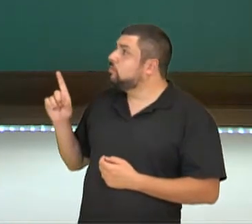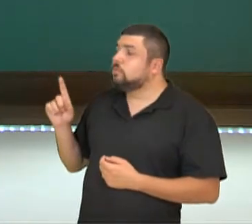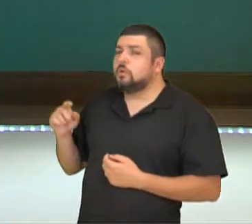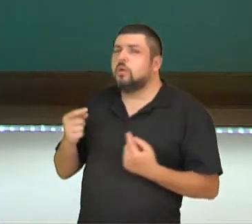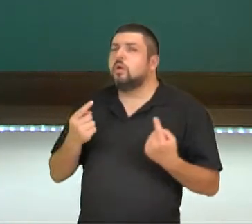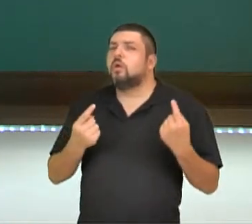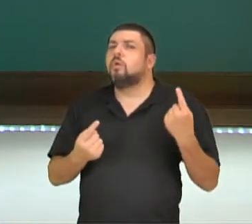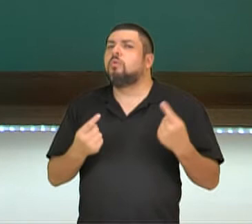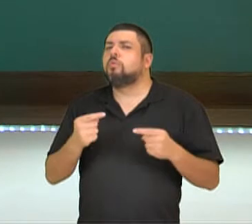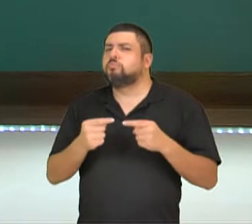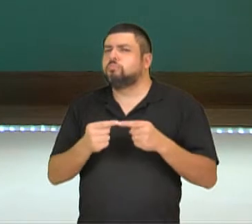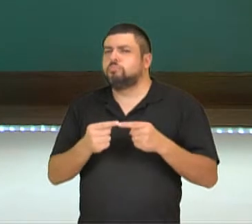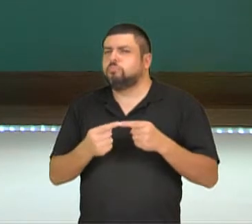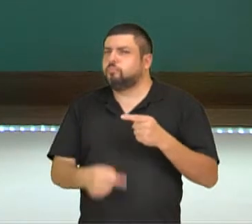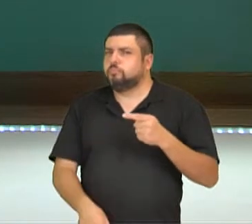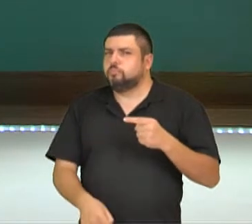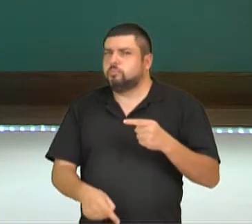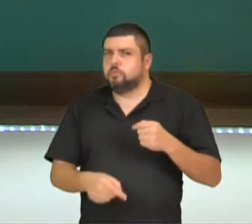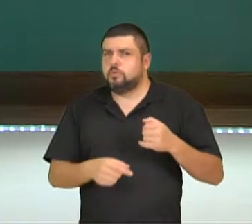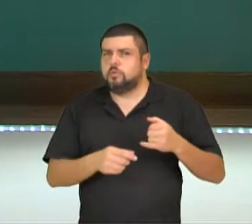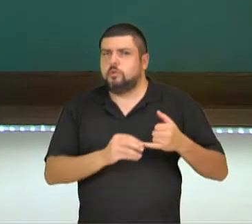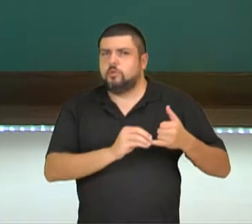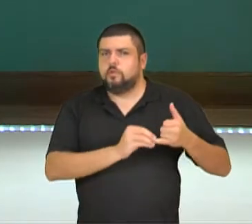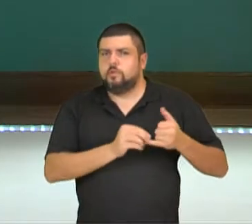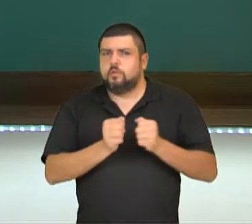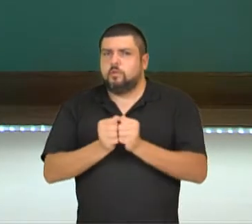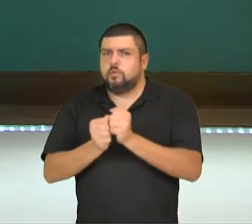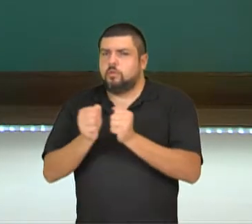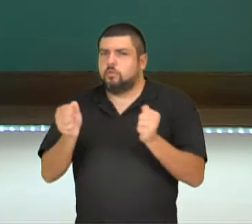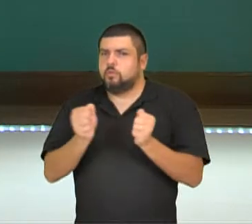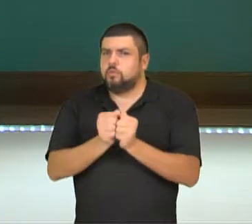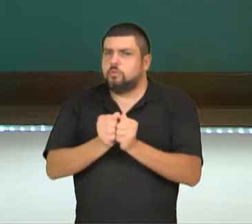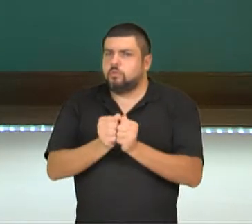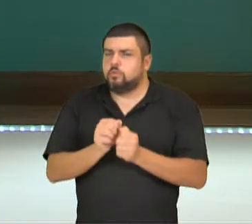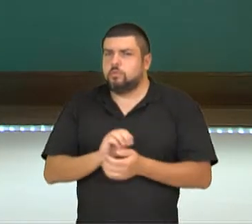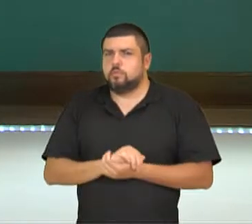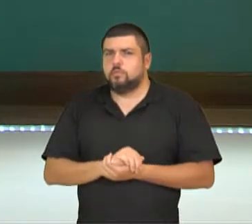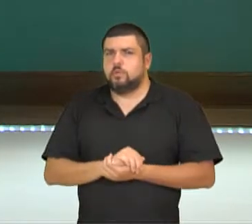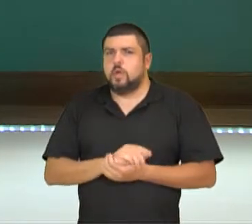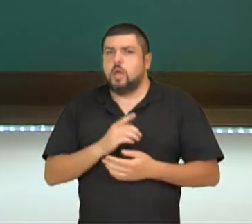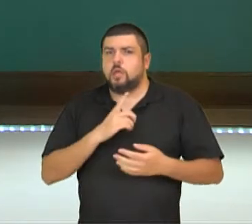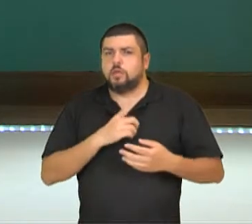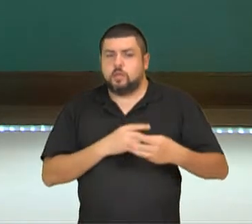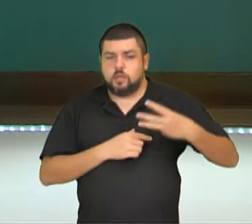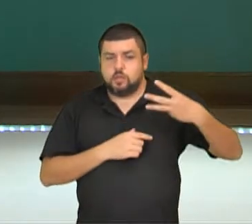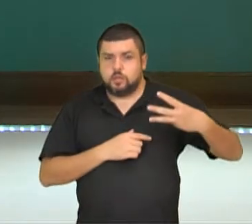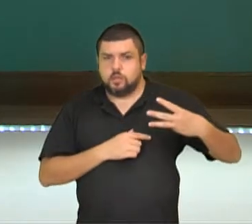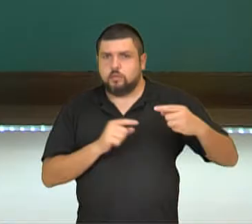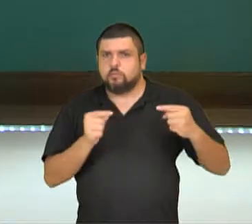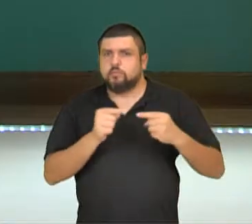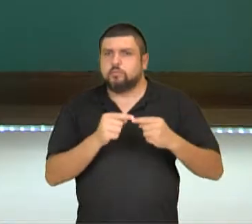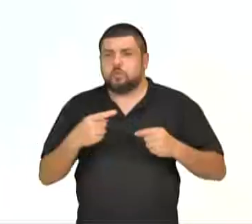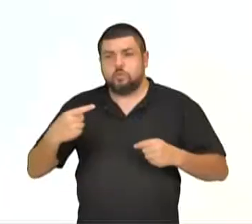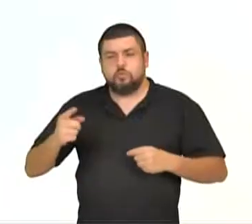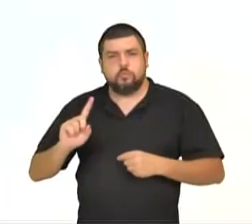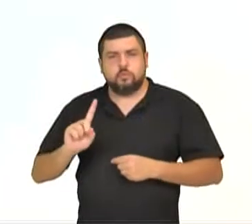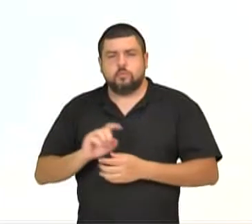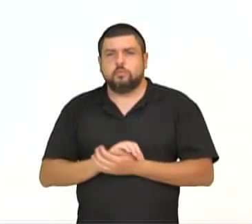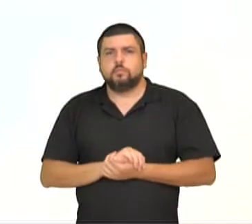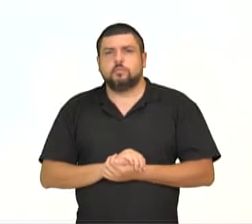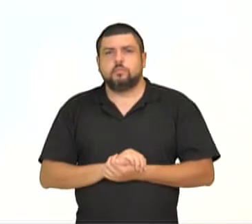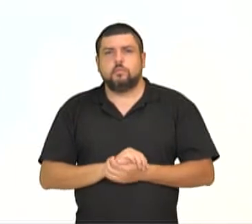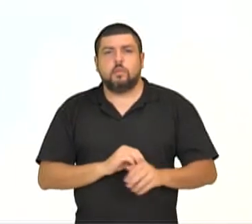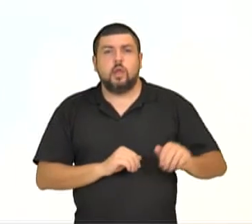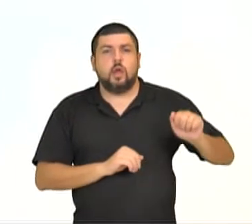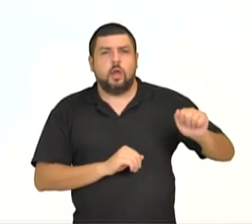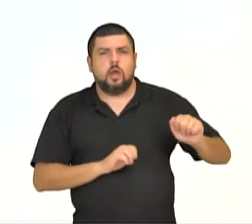não corresponde aos alimentos arroz e feijão juntos? Ou seja, temos 3 que correspondem e uma que não. Letra A, são fonte de proteína